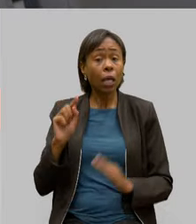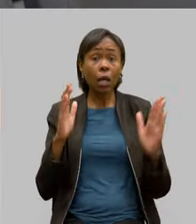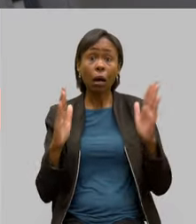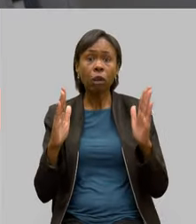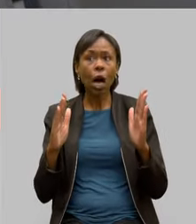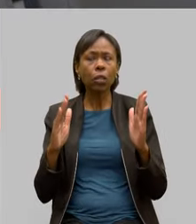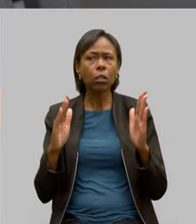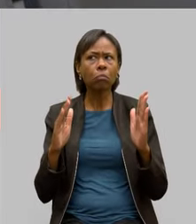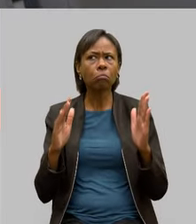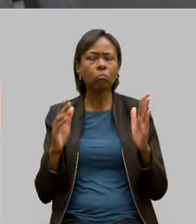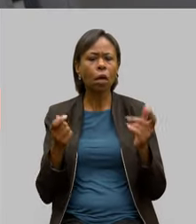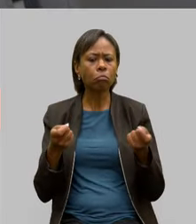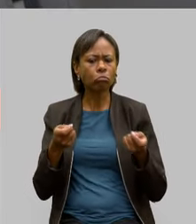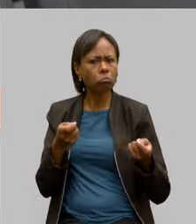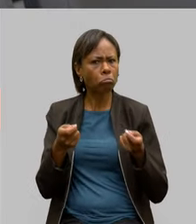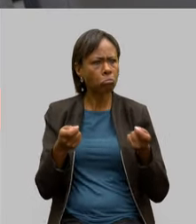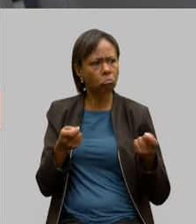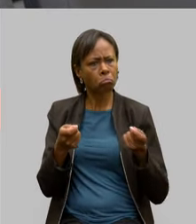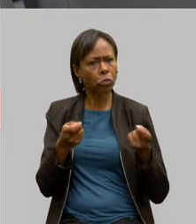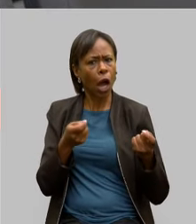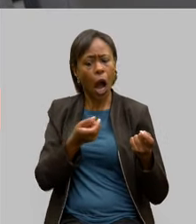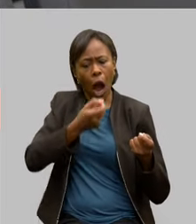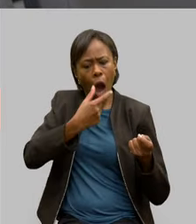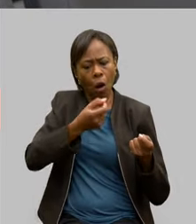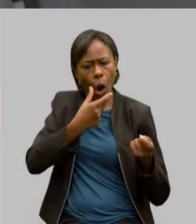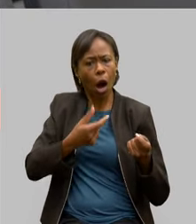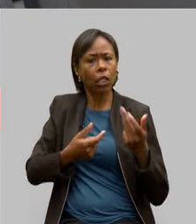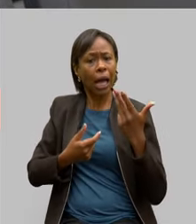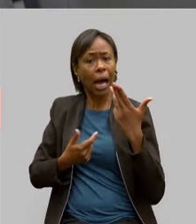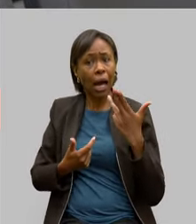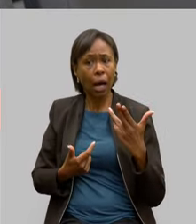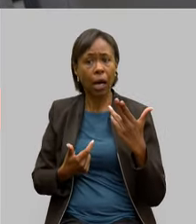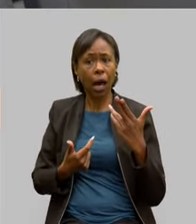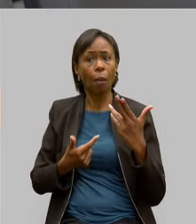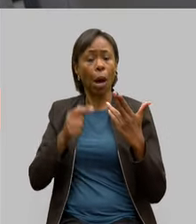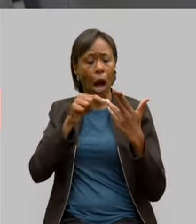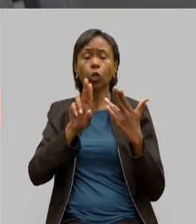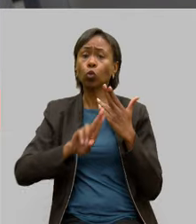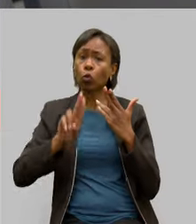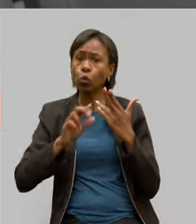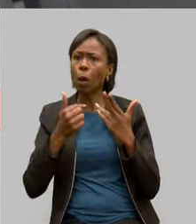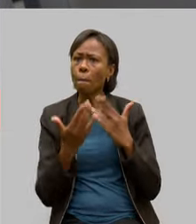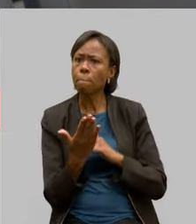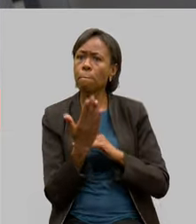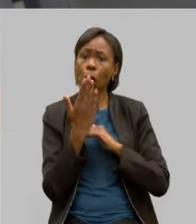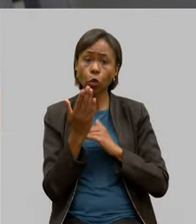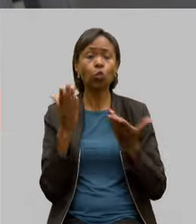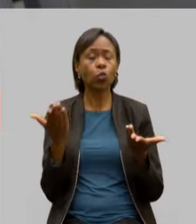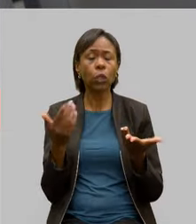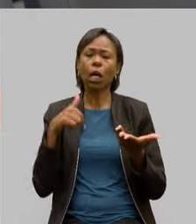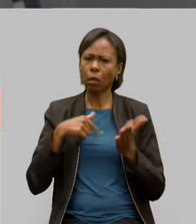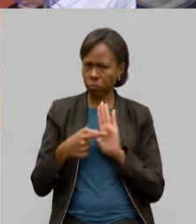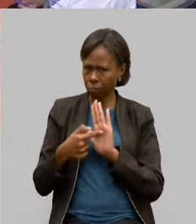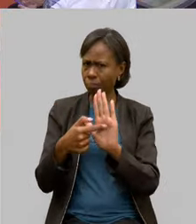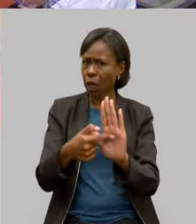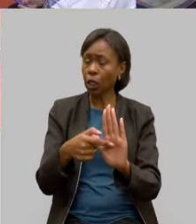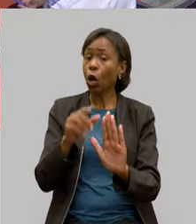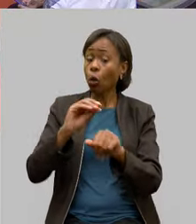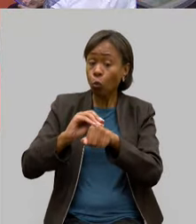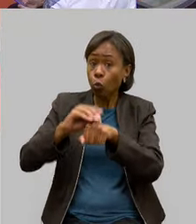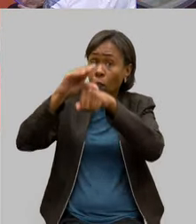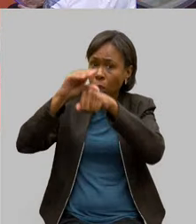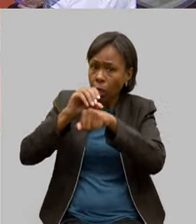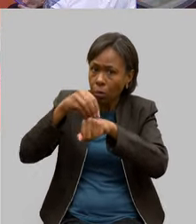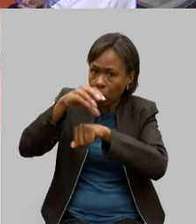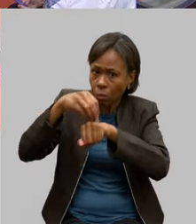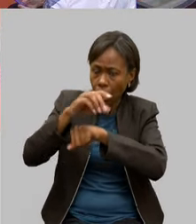fica harmonioso com o uso do da cannabis então só venho aqui trazer deputada só venho aqui trazer o conhecimento e trazer para você